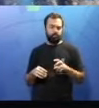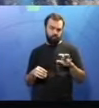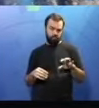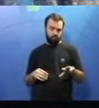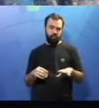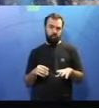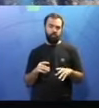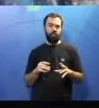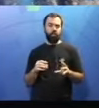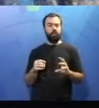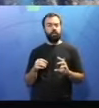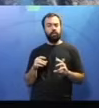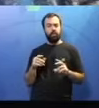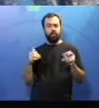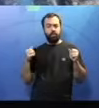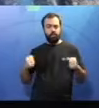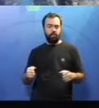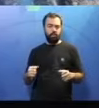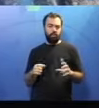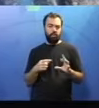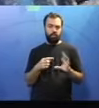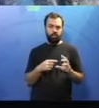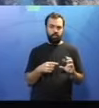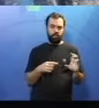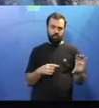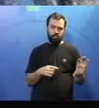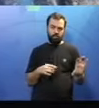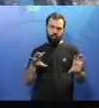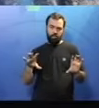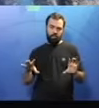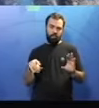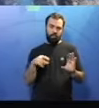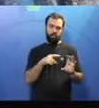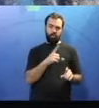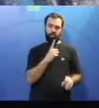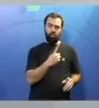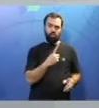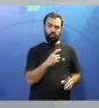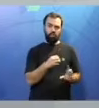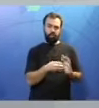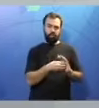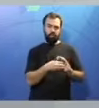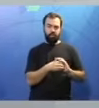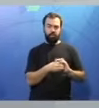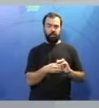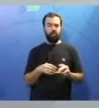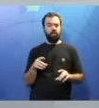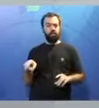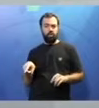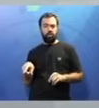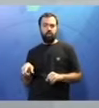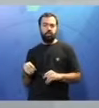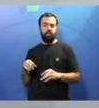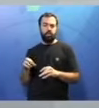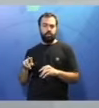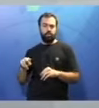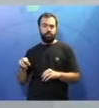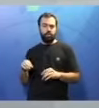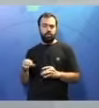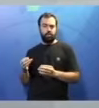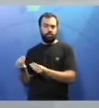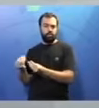tanto unicelulares, como esse caso aqui da alga parda, que ela pode ser utilizada na elaboração de comida japonesa e outros pratos